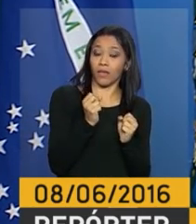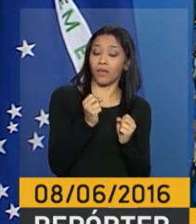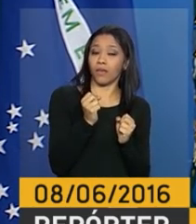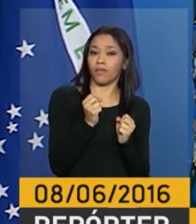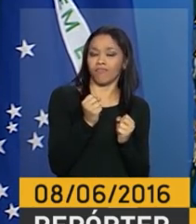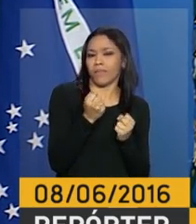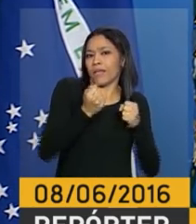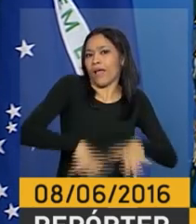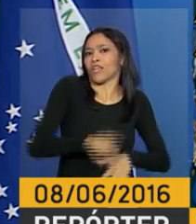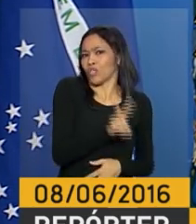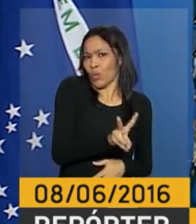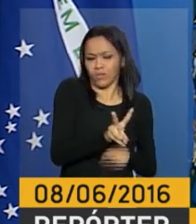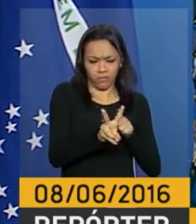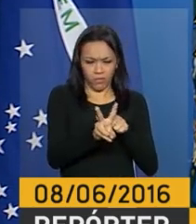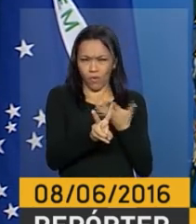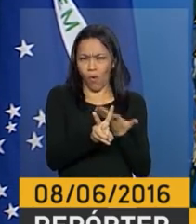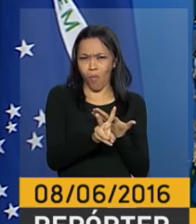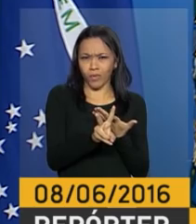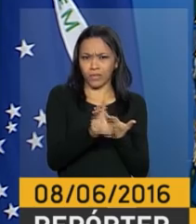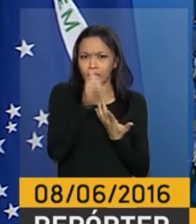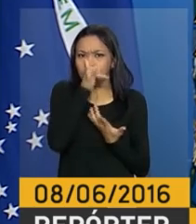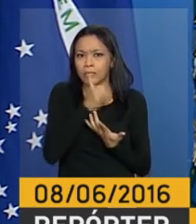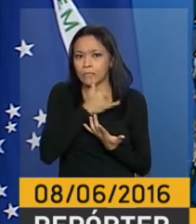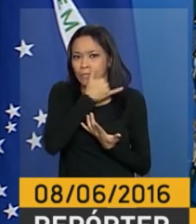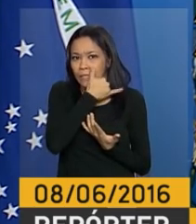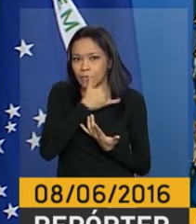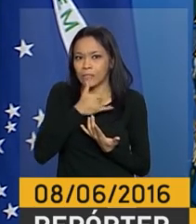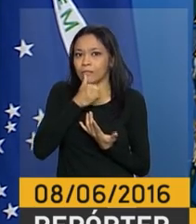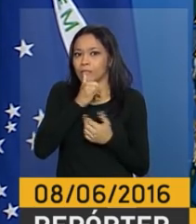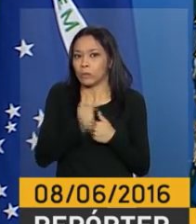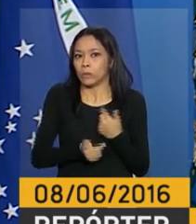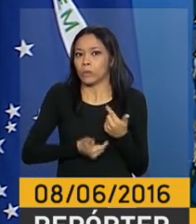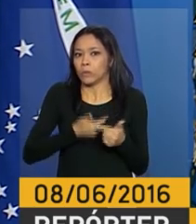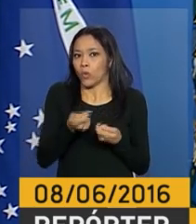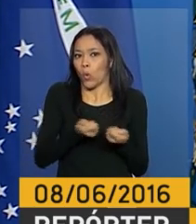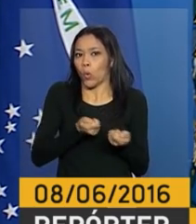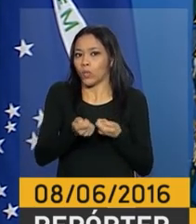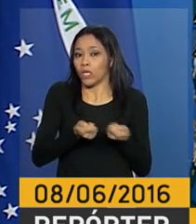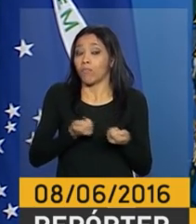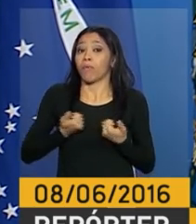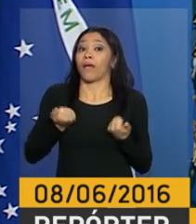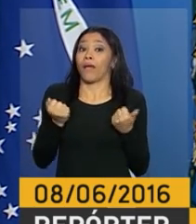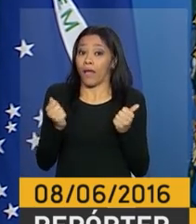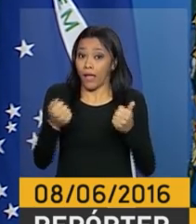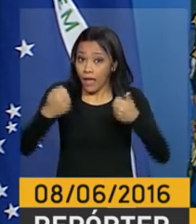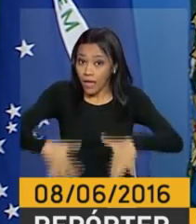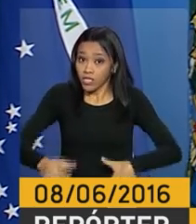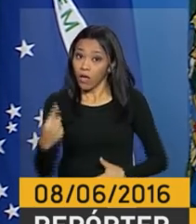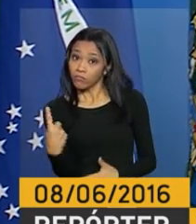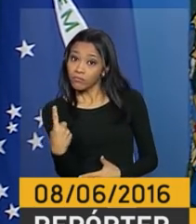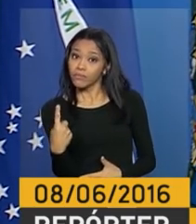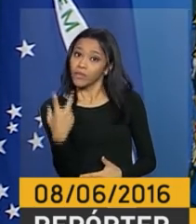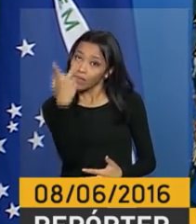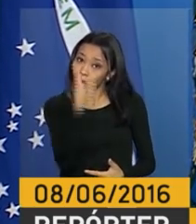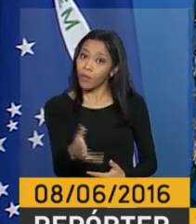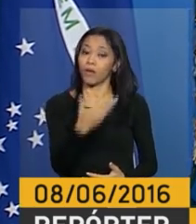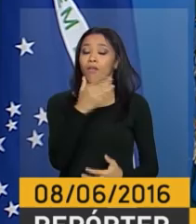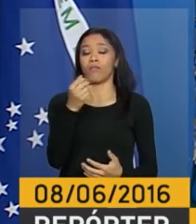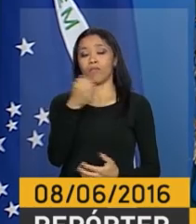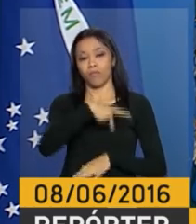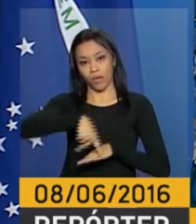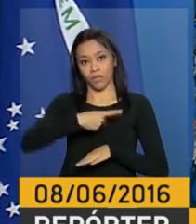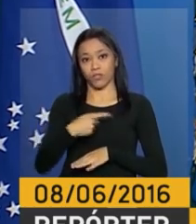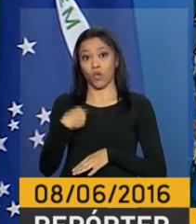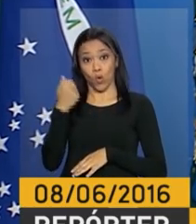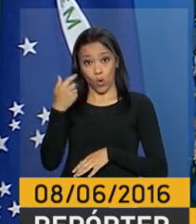momento você precisa parar fazer alguns sacrifícios para retornar a gastar apenas um o Brasil tá nessa situação o Brasil ganha